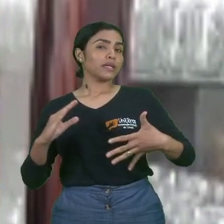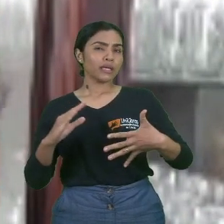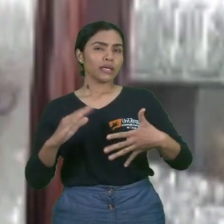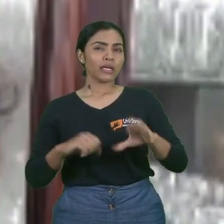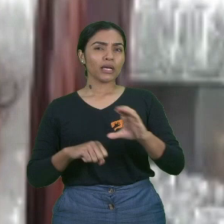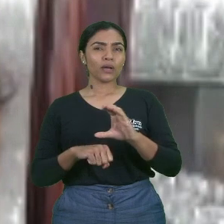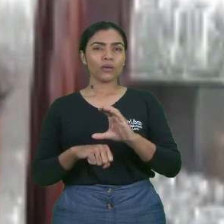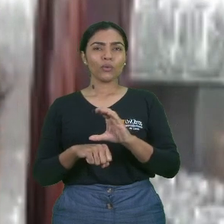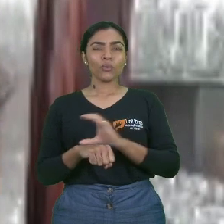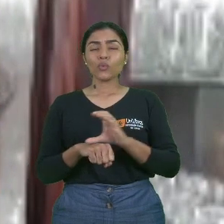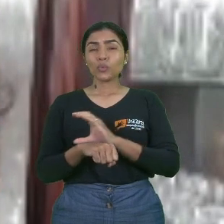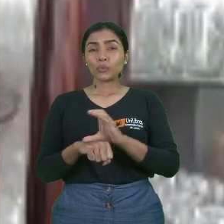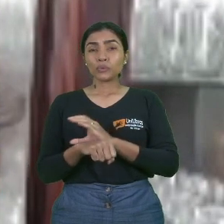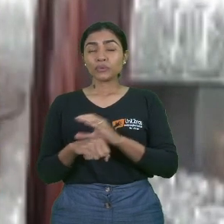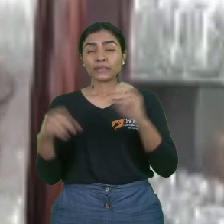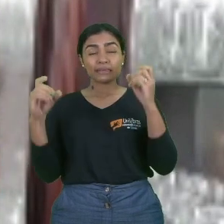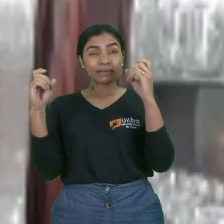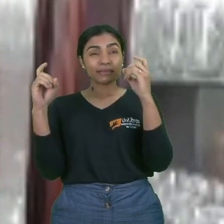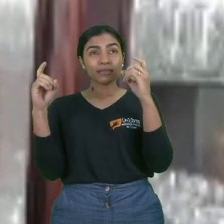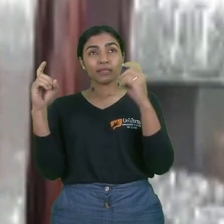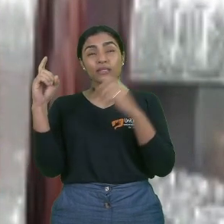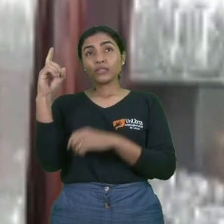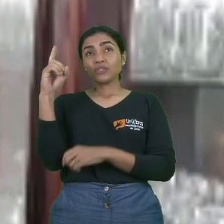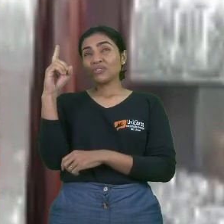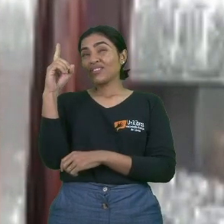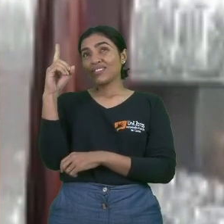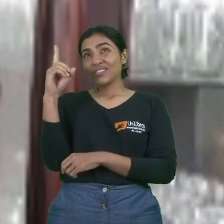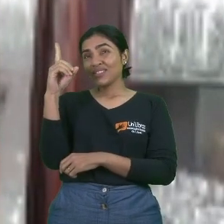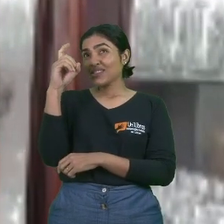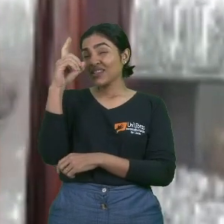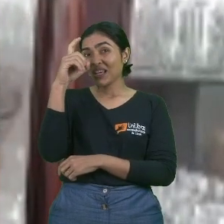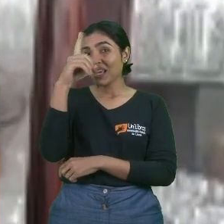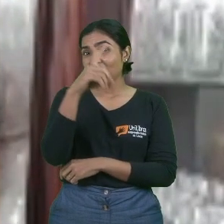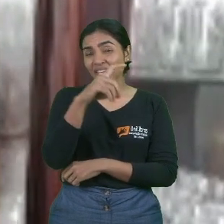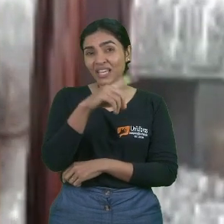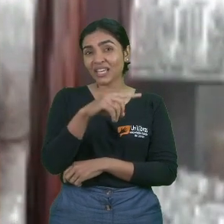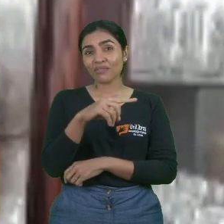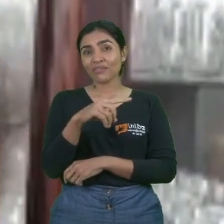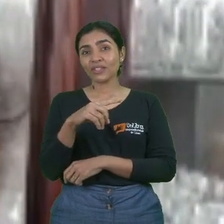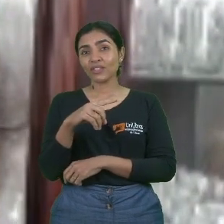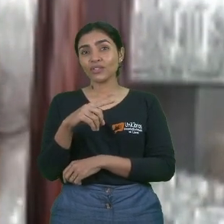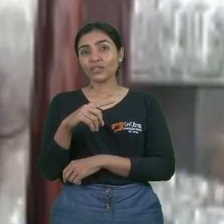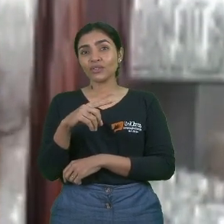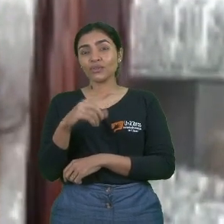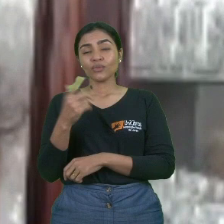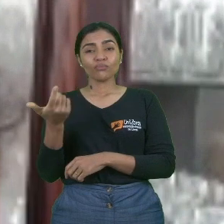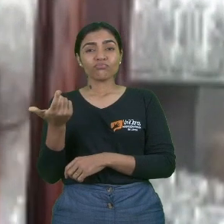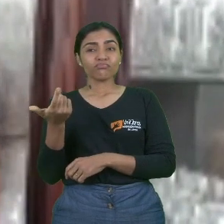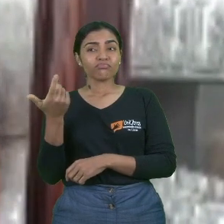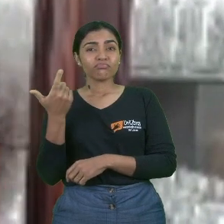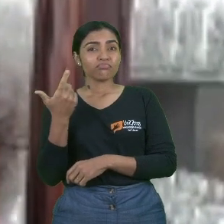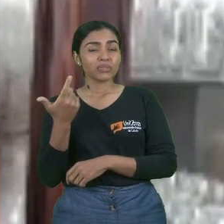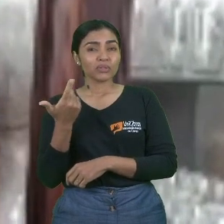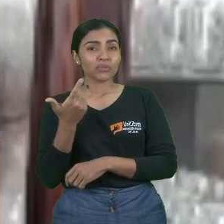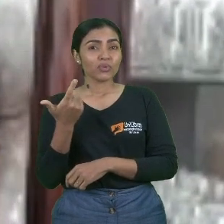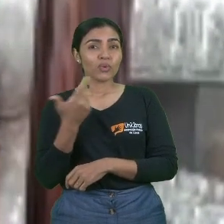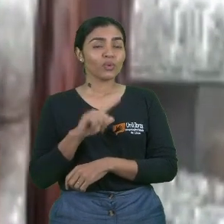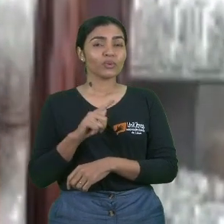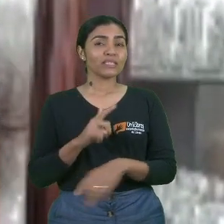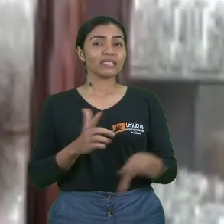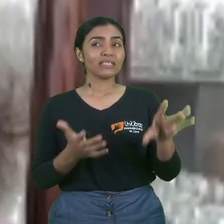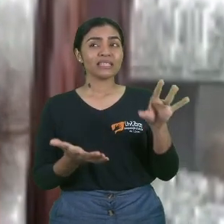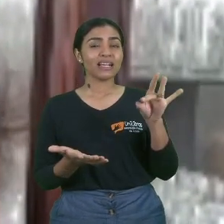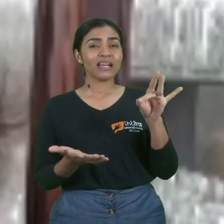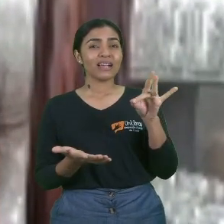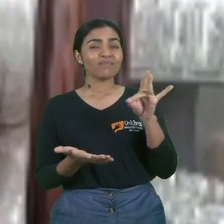artística de se semente nada cê maneira chegar Que pena eu cheguei no realmente